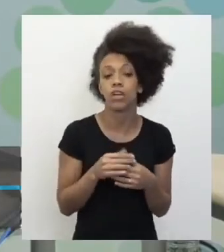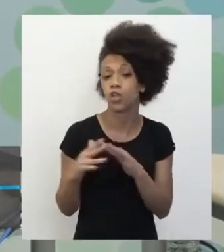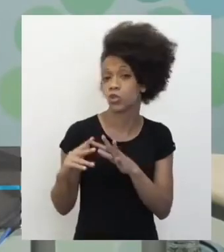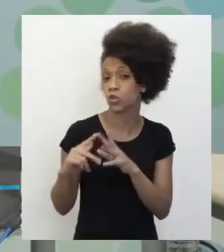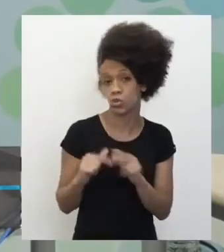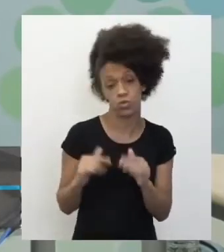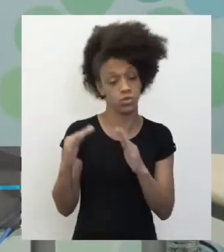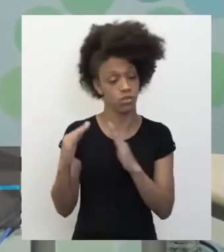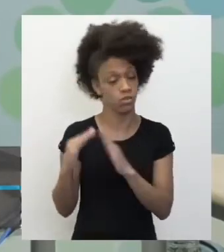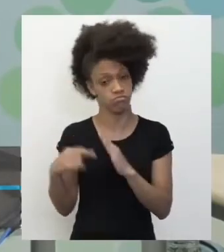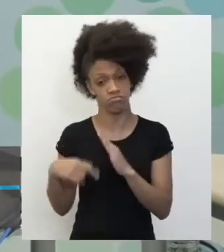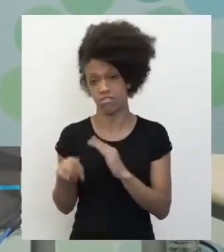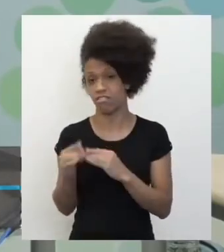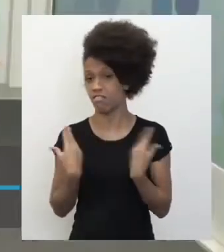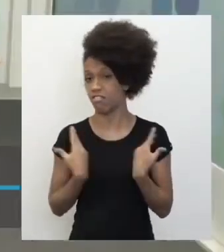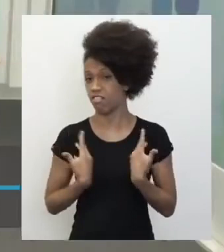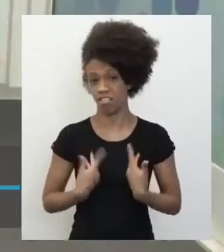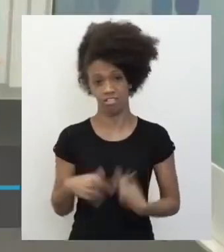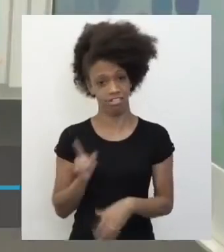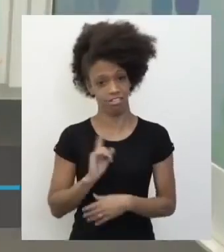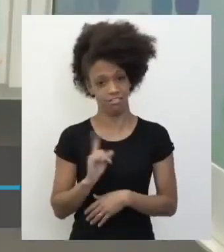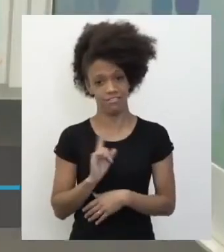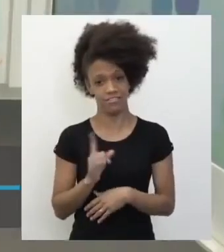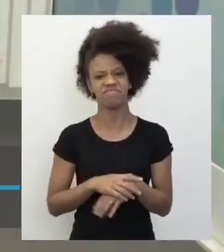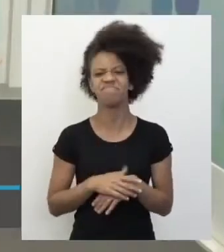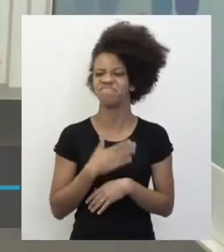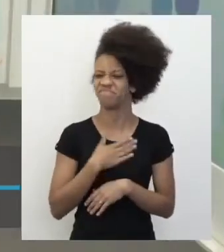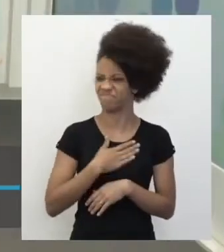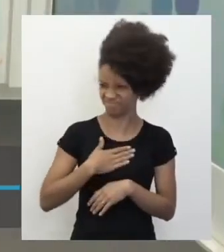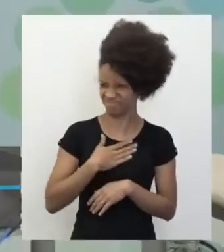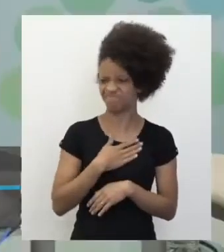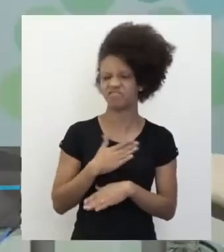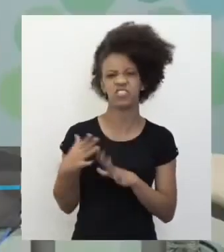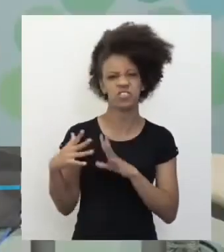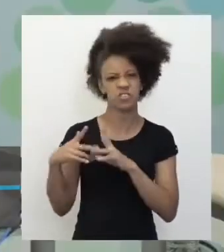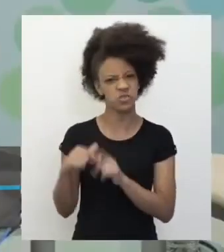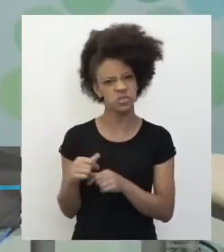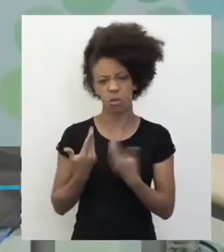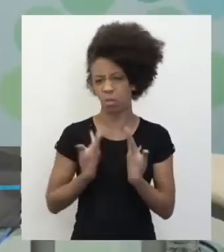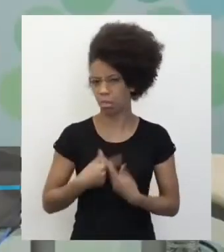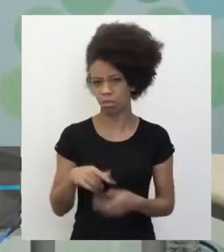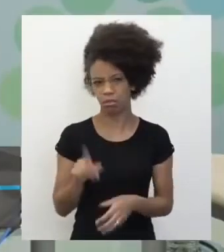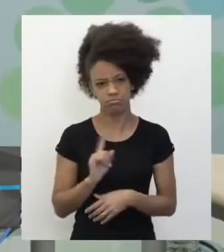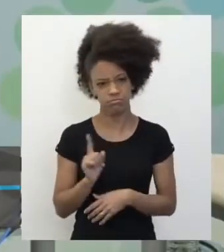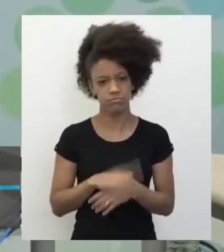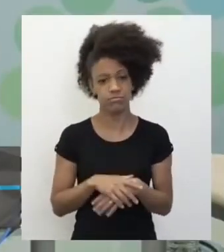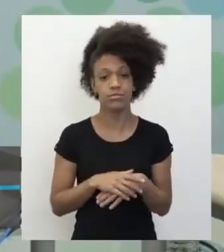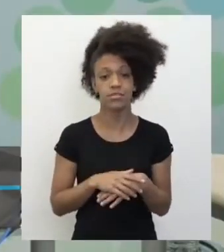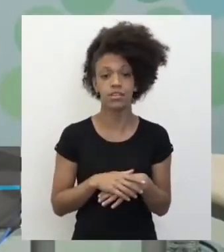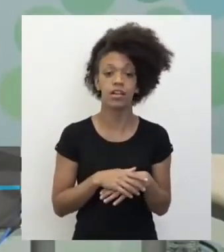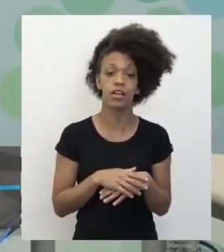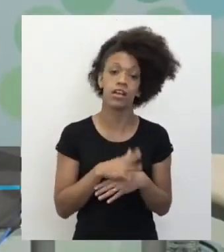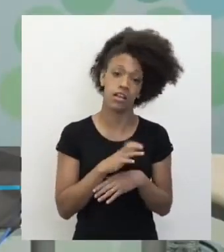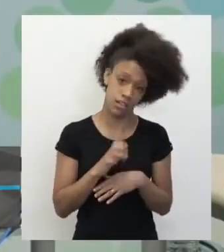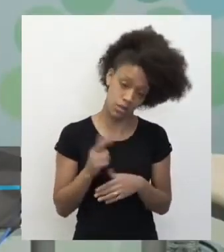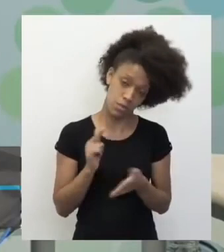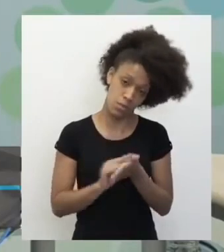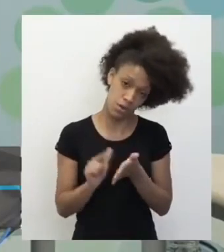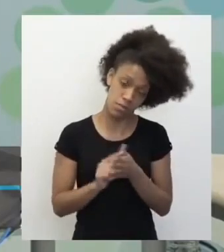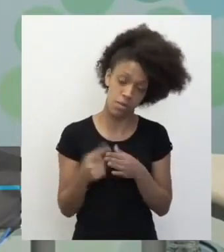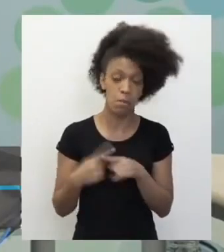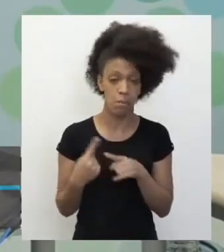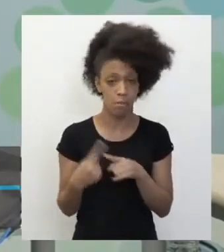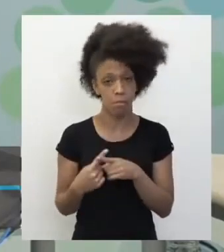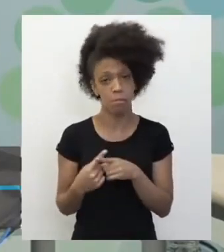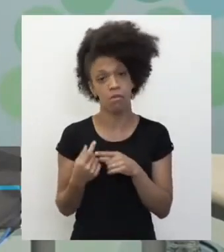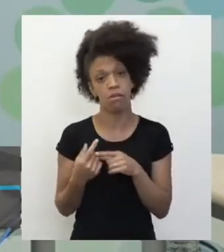tem moleza. Olha isso, gostei. Todos aqui, tem moleza aqui não. É sempre eu que limpo porque minha mãe trabalha, o Maicon fala.